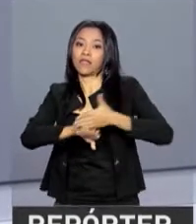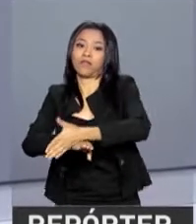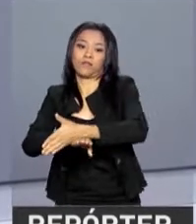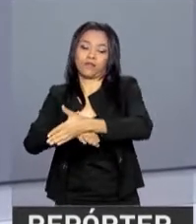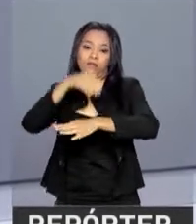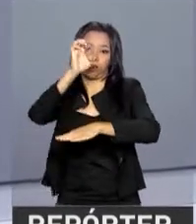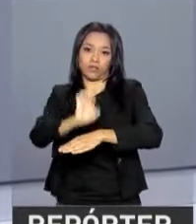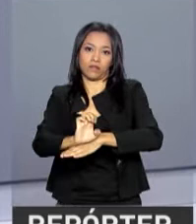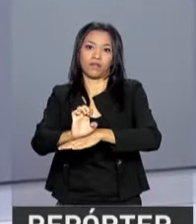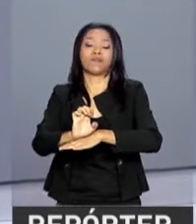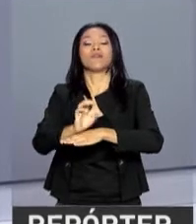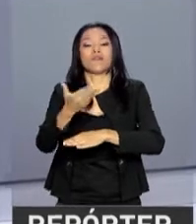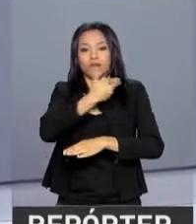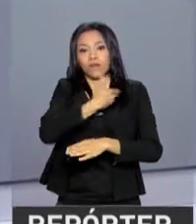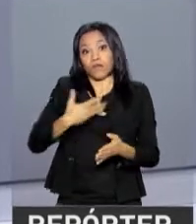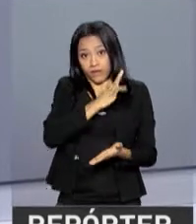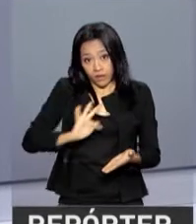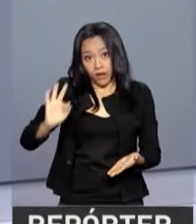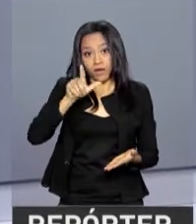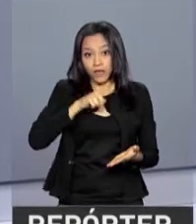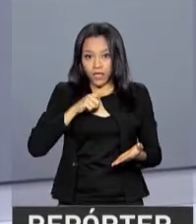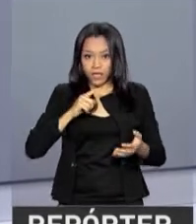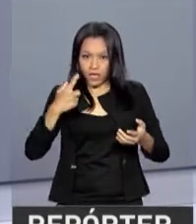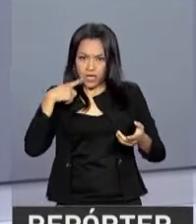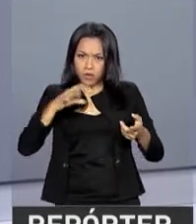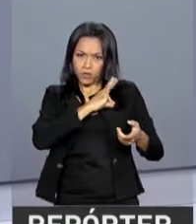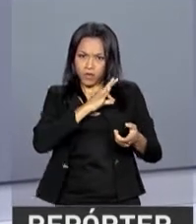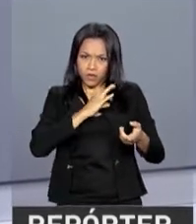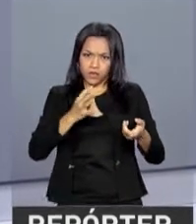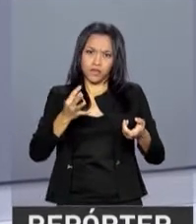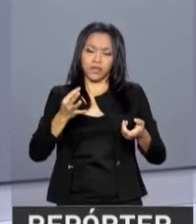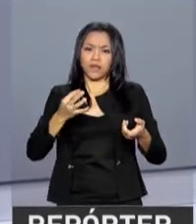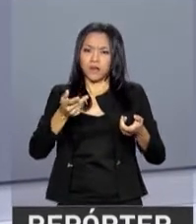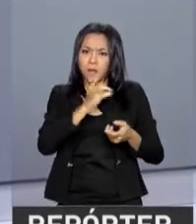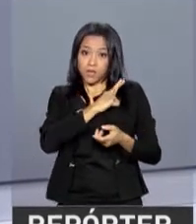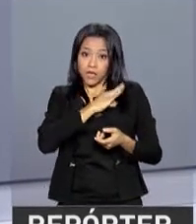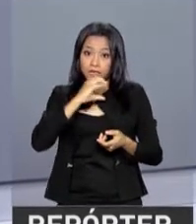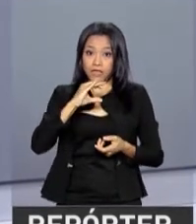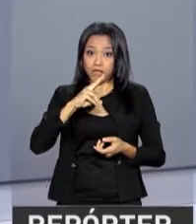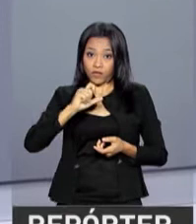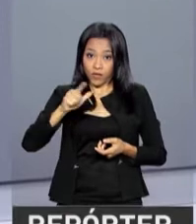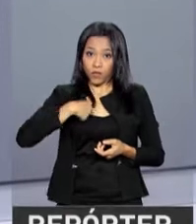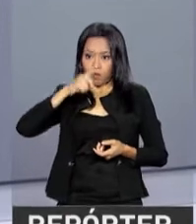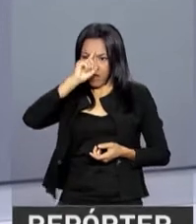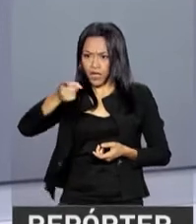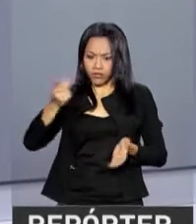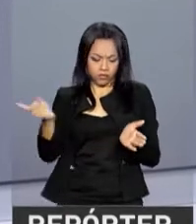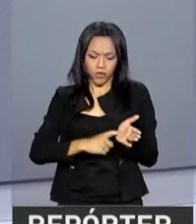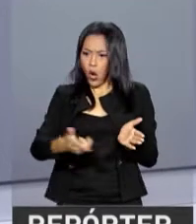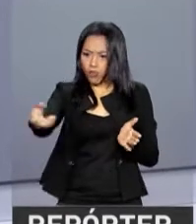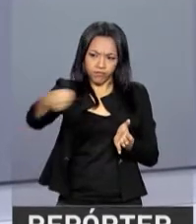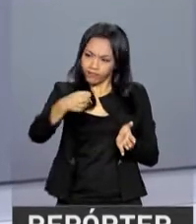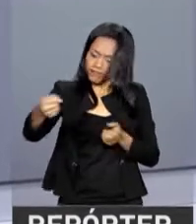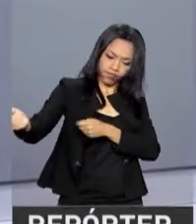estado os militares fazem cerco estabilização da área e liberam vias os policiais civis cumpriu mandados de prisão e os